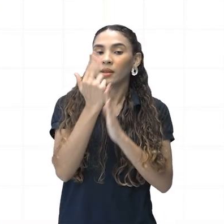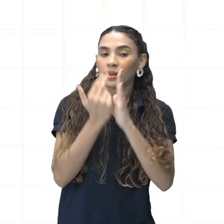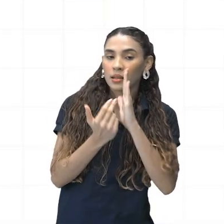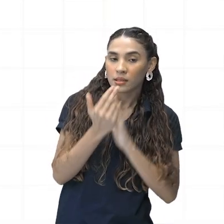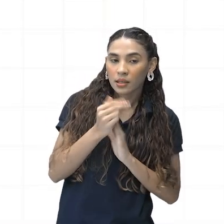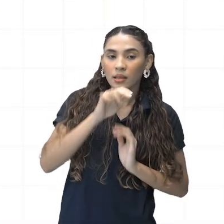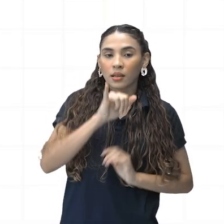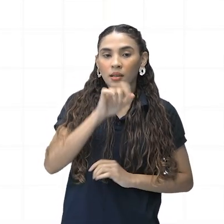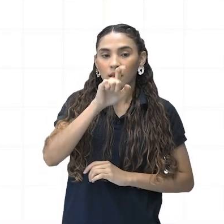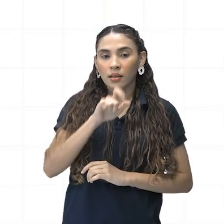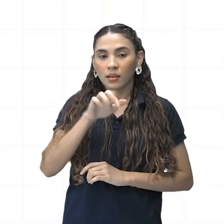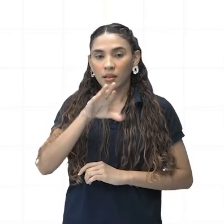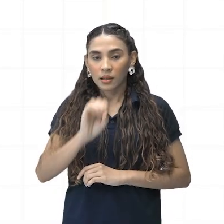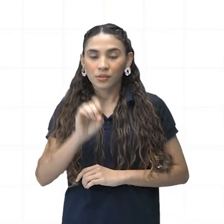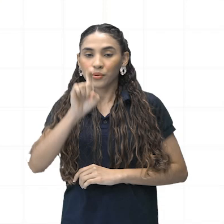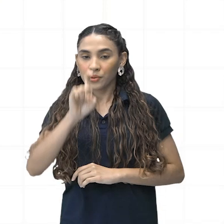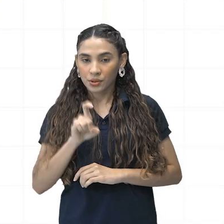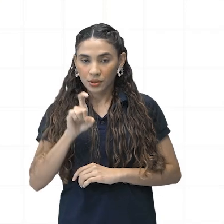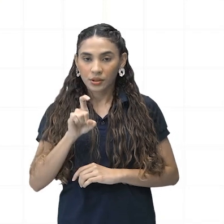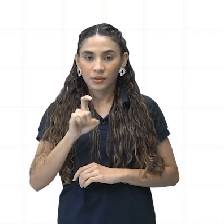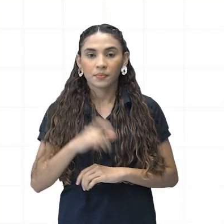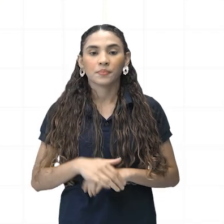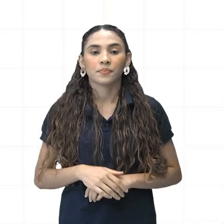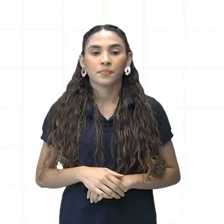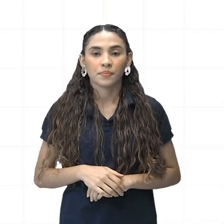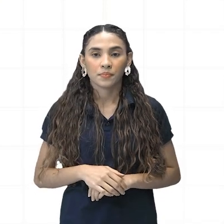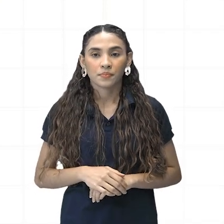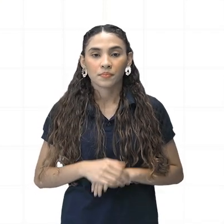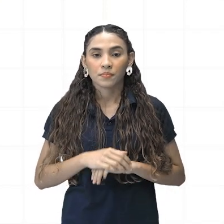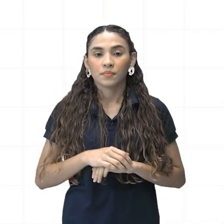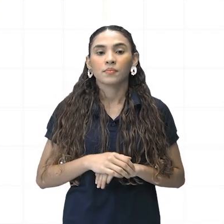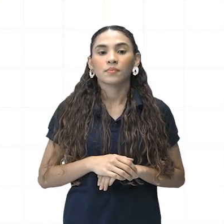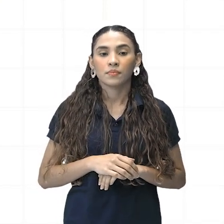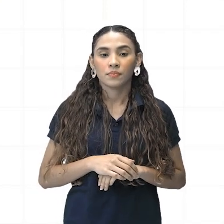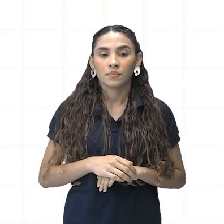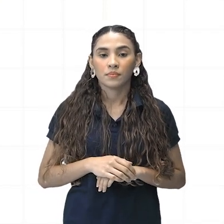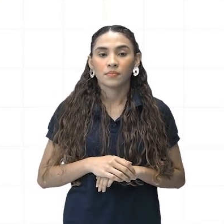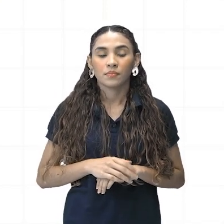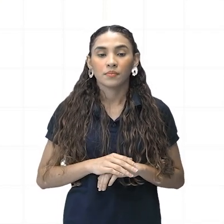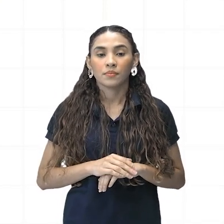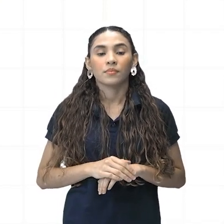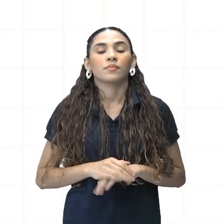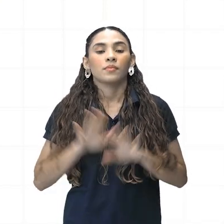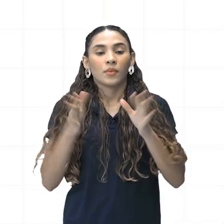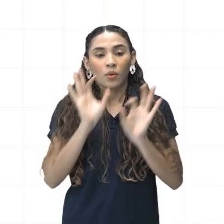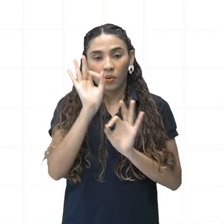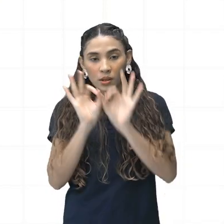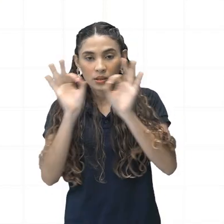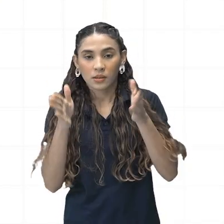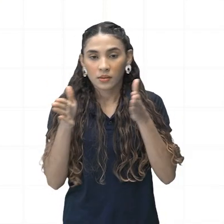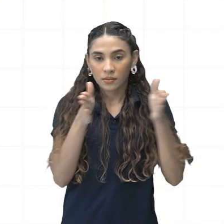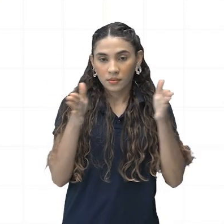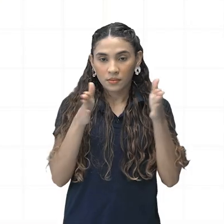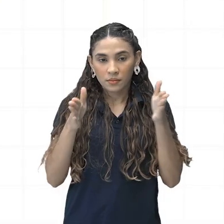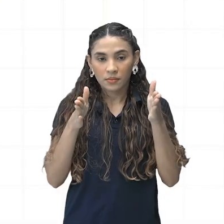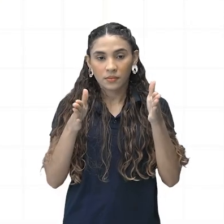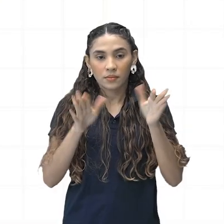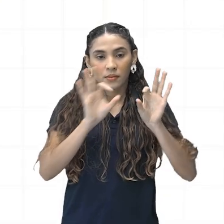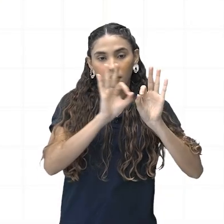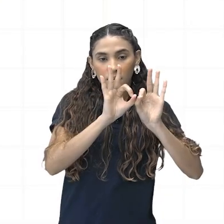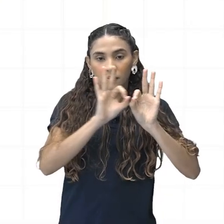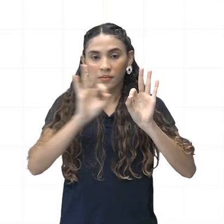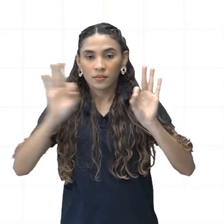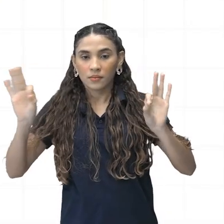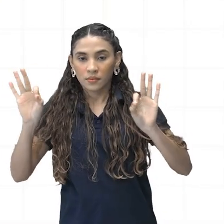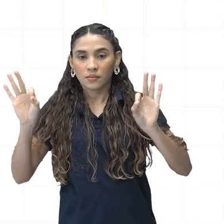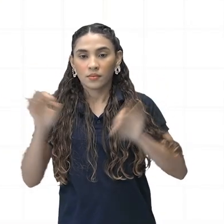Desenhe o eixo X, né, o eixo horizontal. Marque os intervalos de classe ao longo do